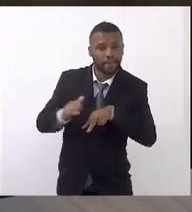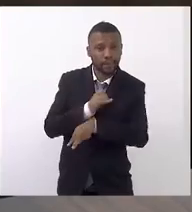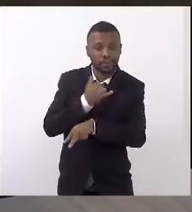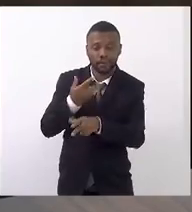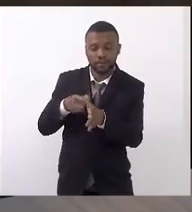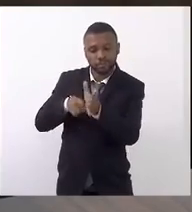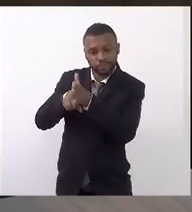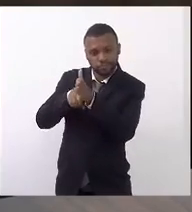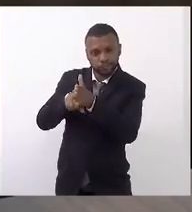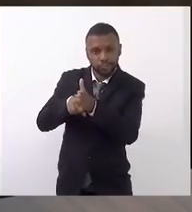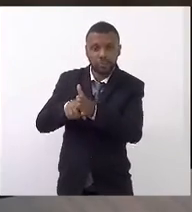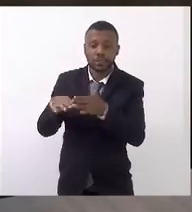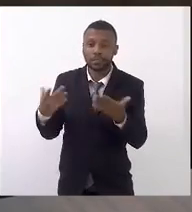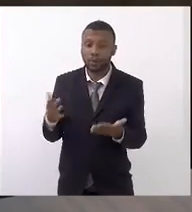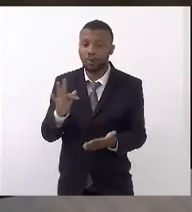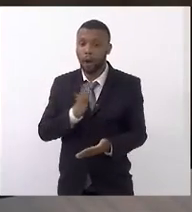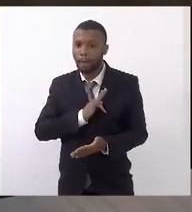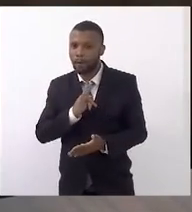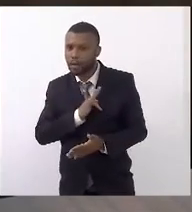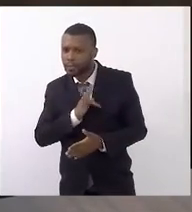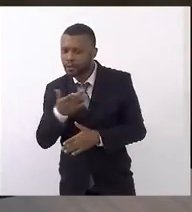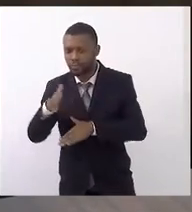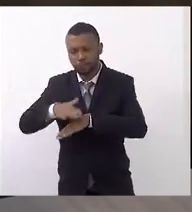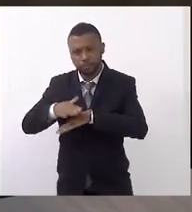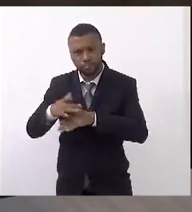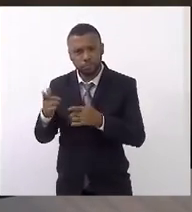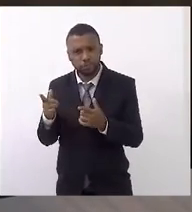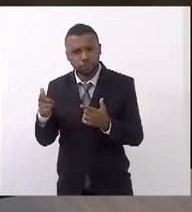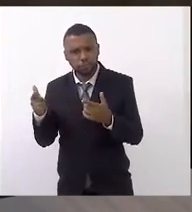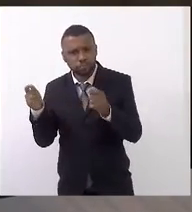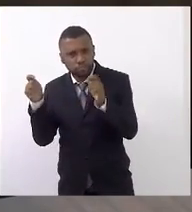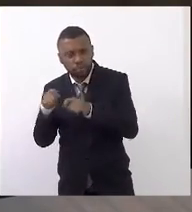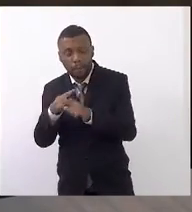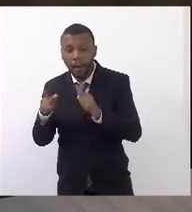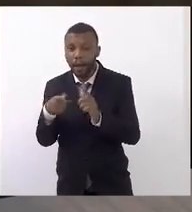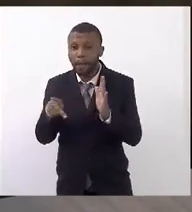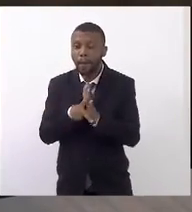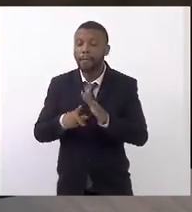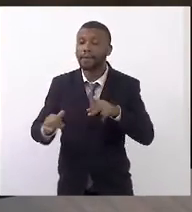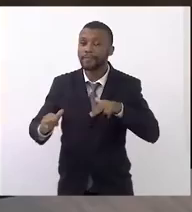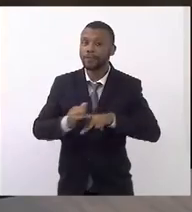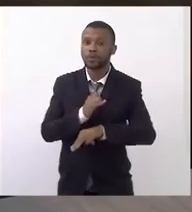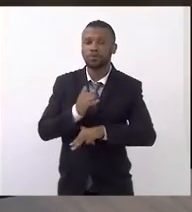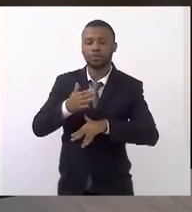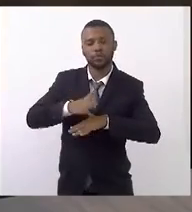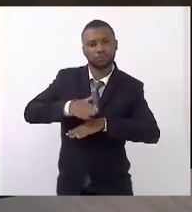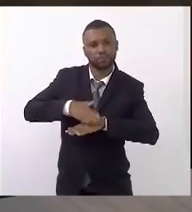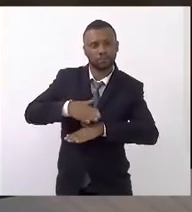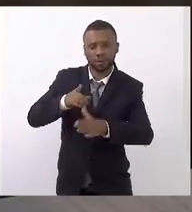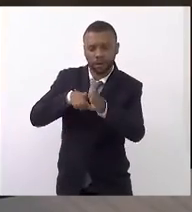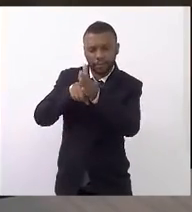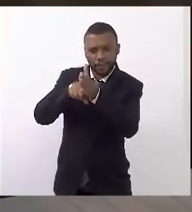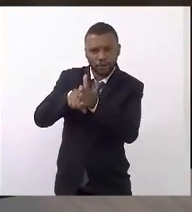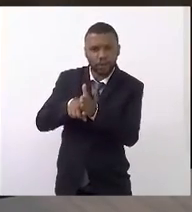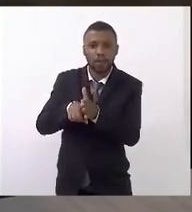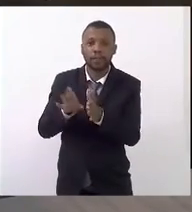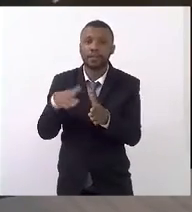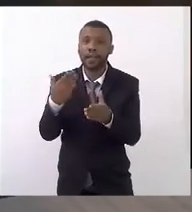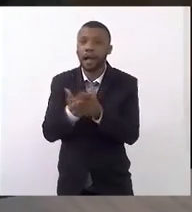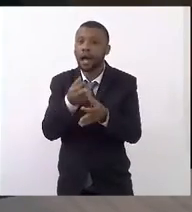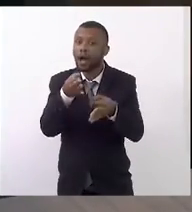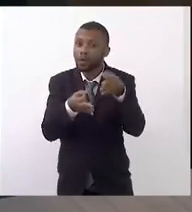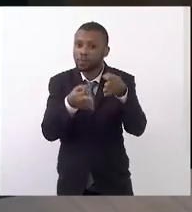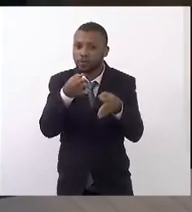a entidade competente para essa função, mas sim a própria vítima que investigou. Na justiça, a vítima